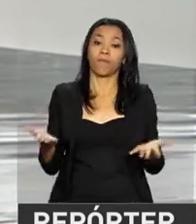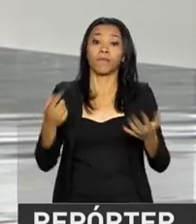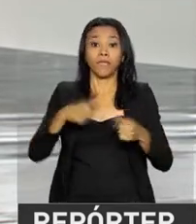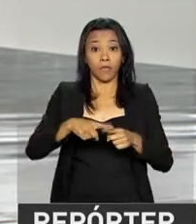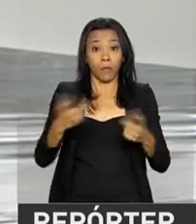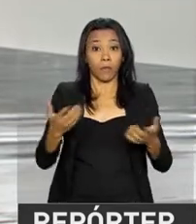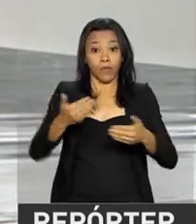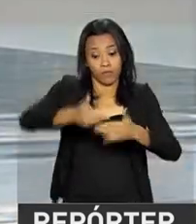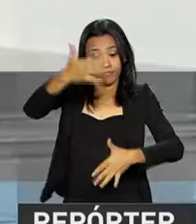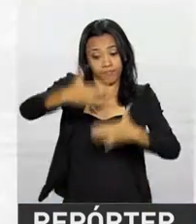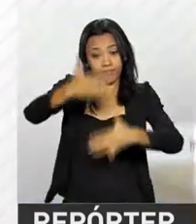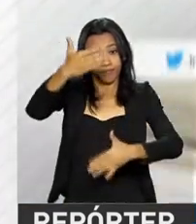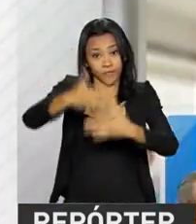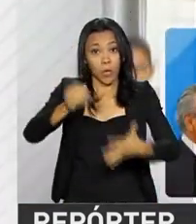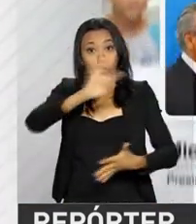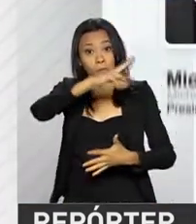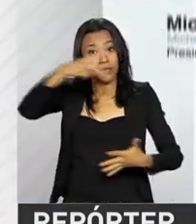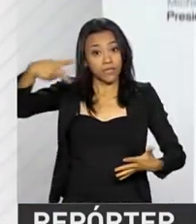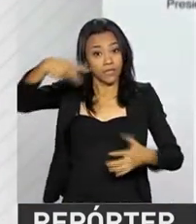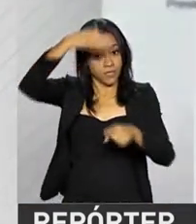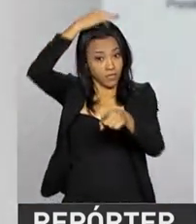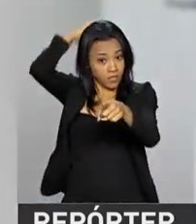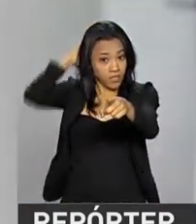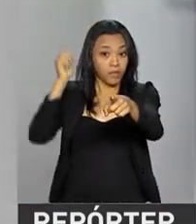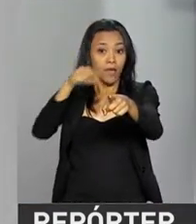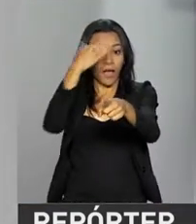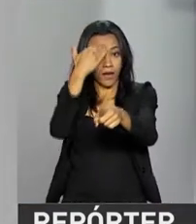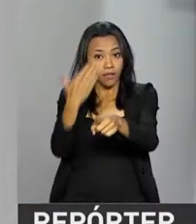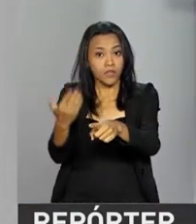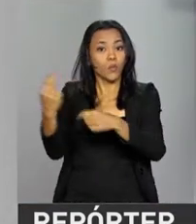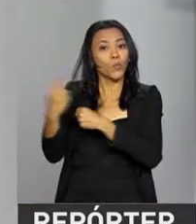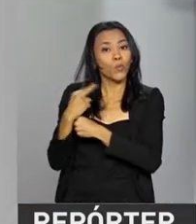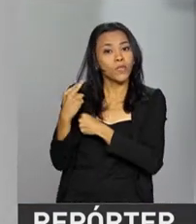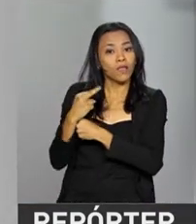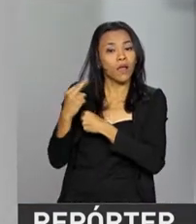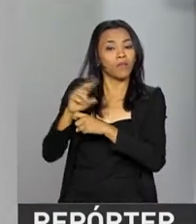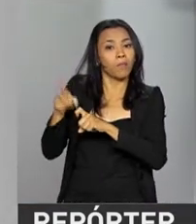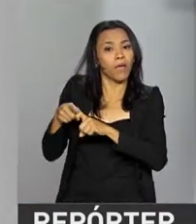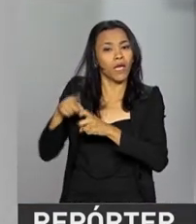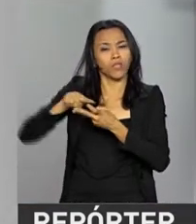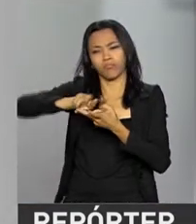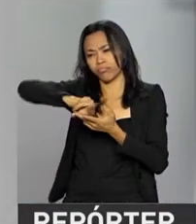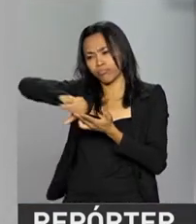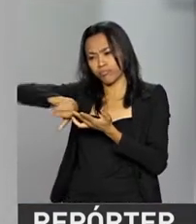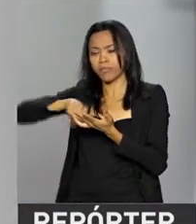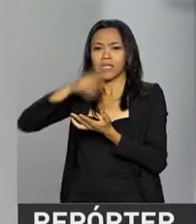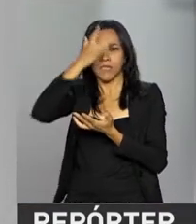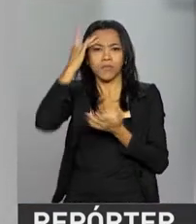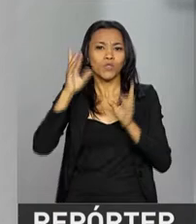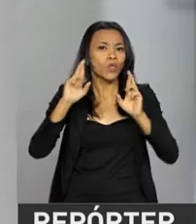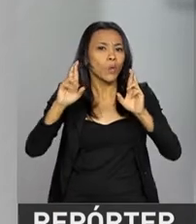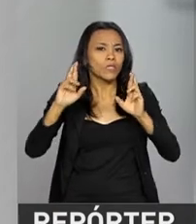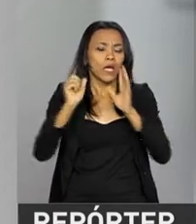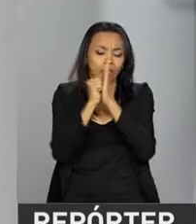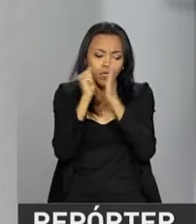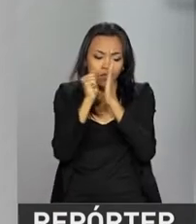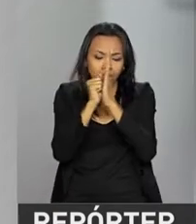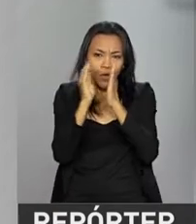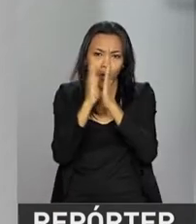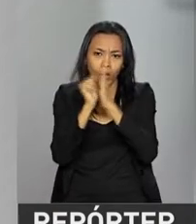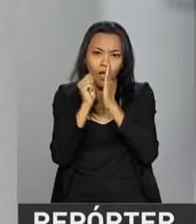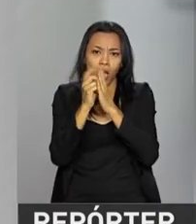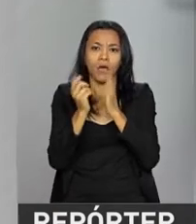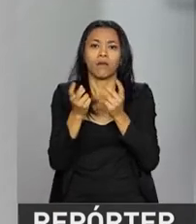presidente agradeceu os cuidados da equipe médica e também as pessoas que torceram e rezaram por ele e